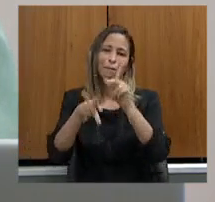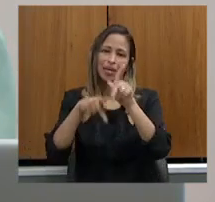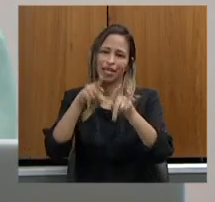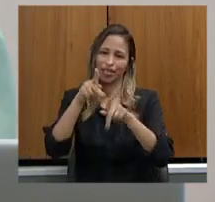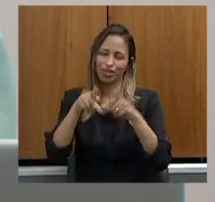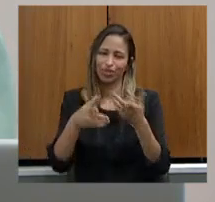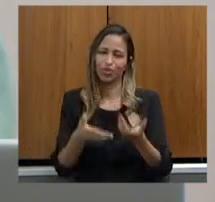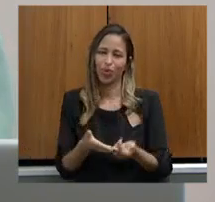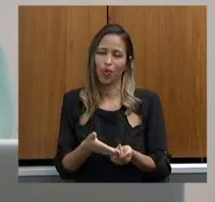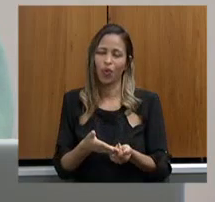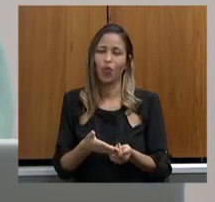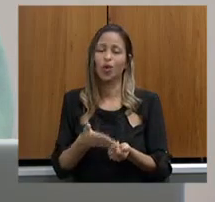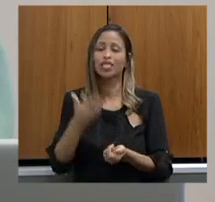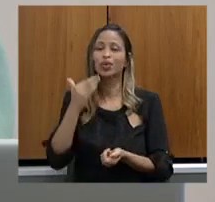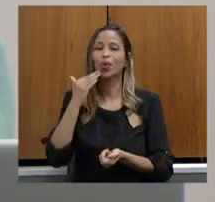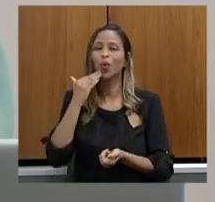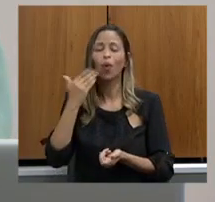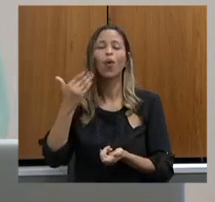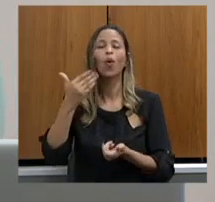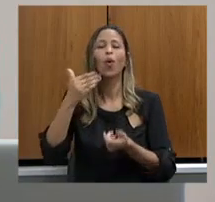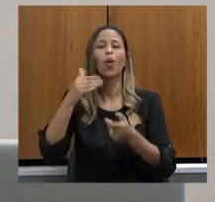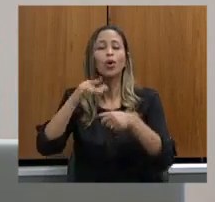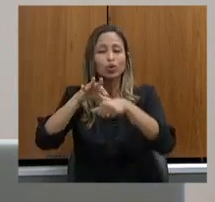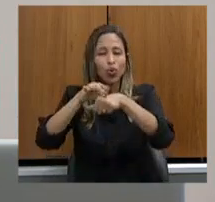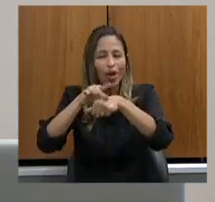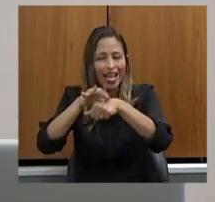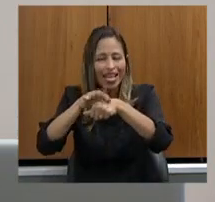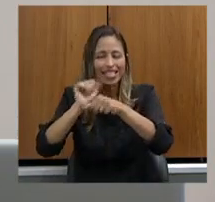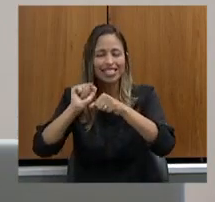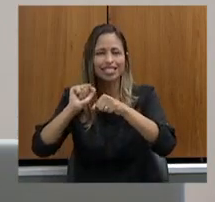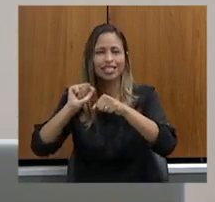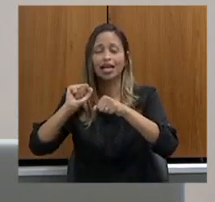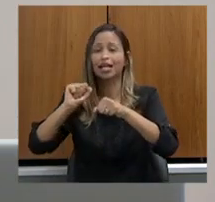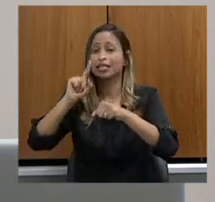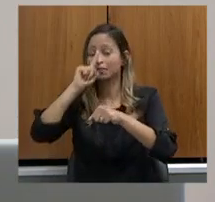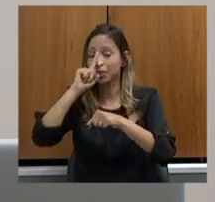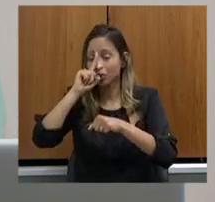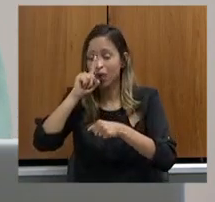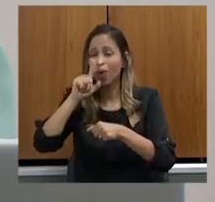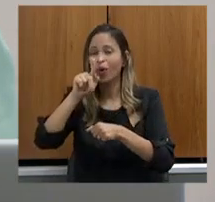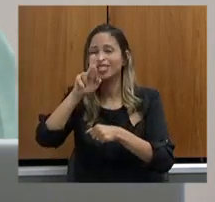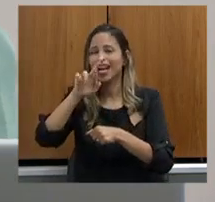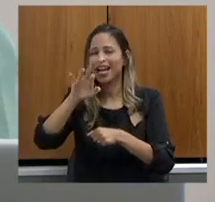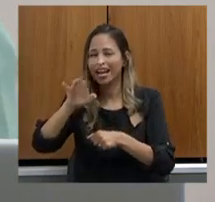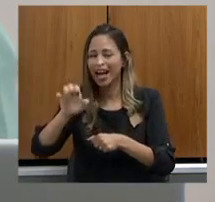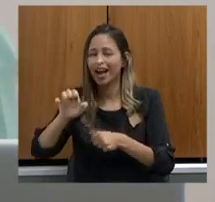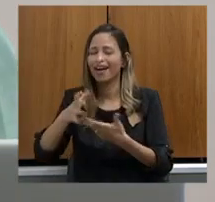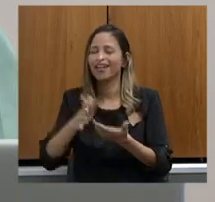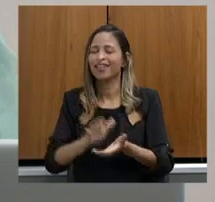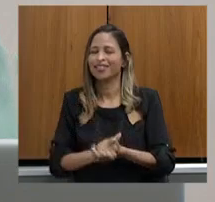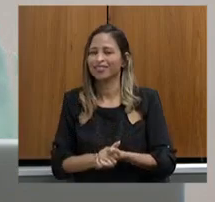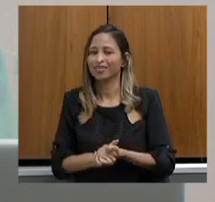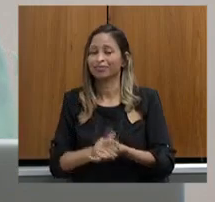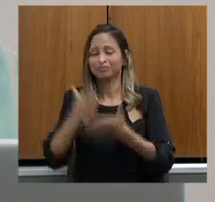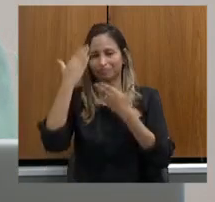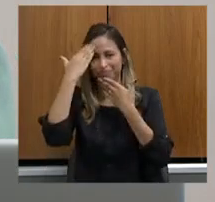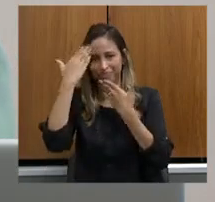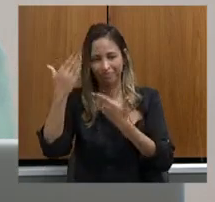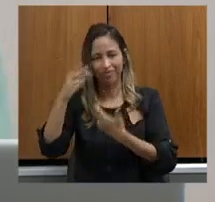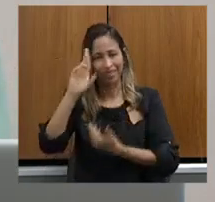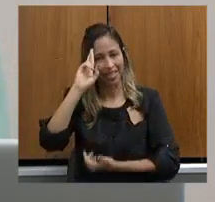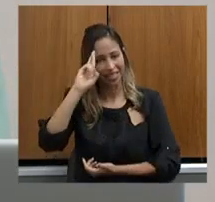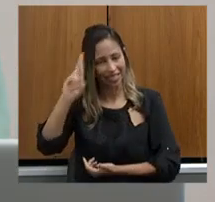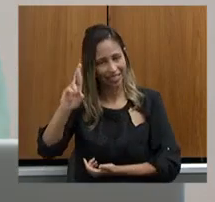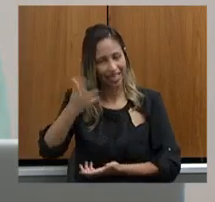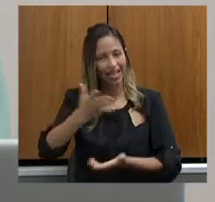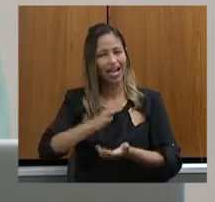com doenças raras e portadores de deficiências parabéns pelo trabalho Zé e por nos liderar de forma